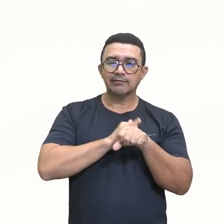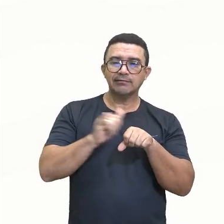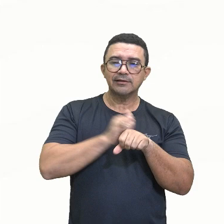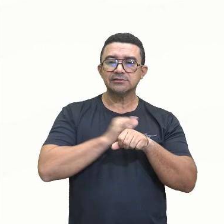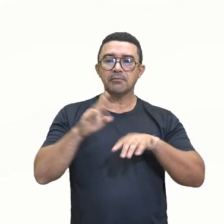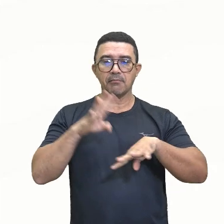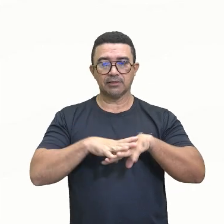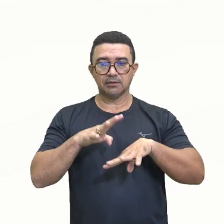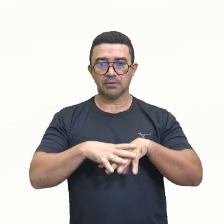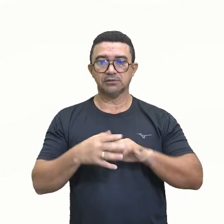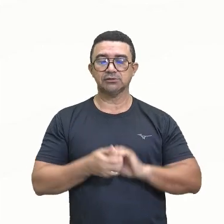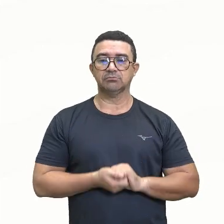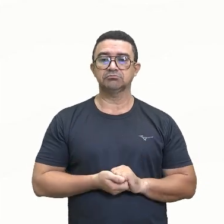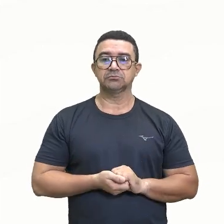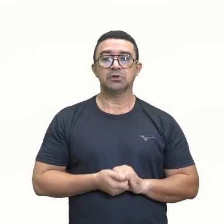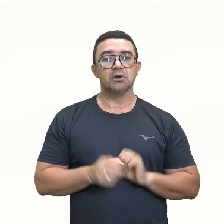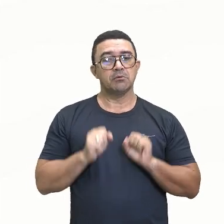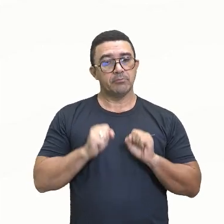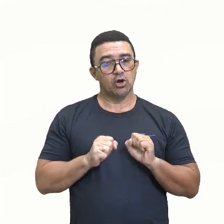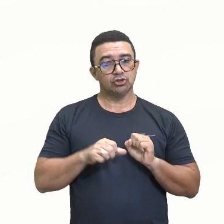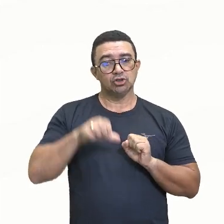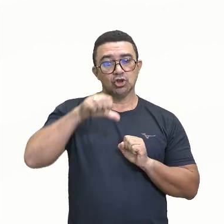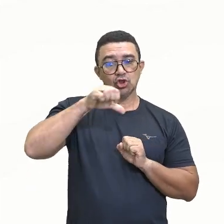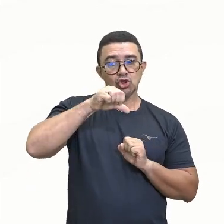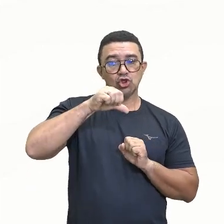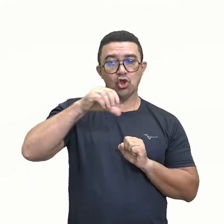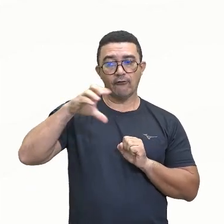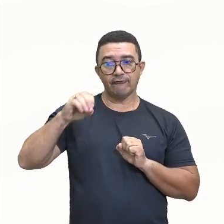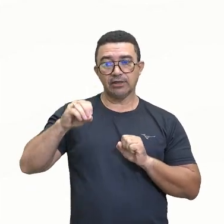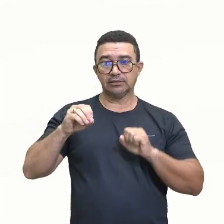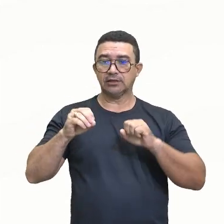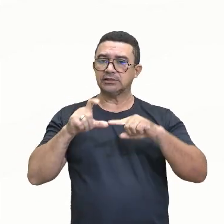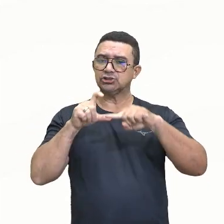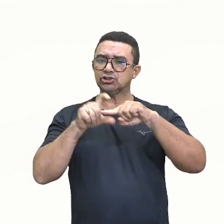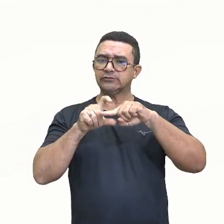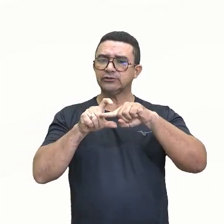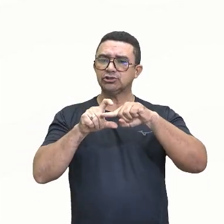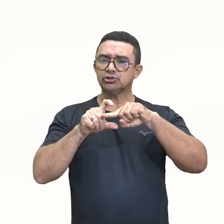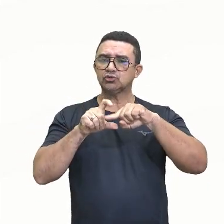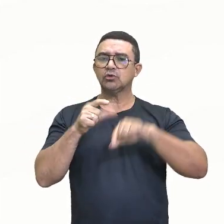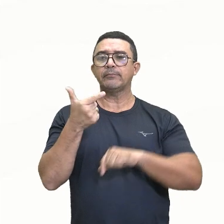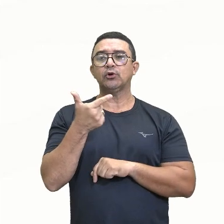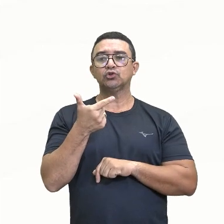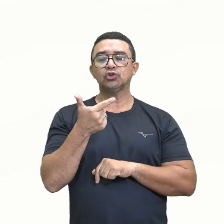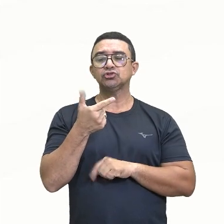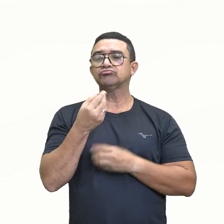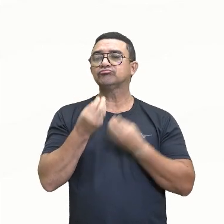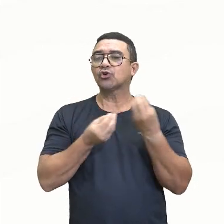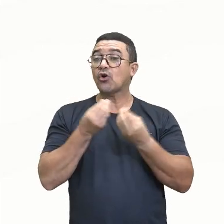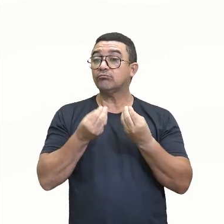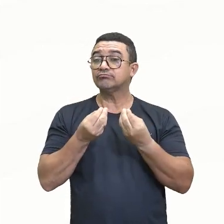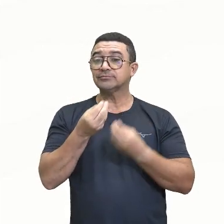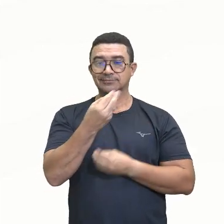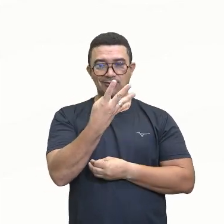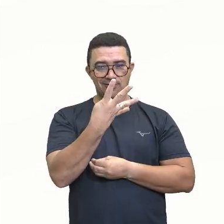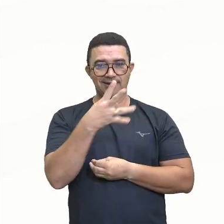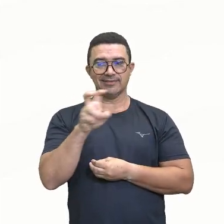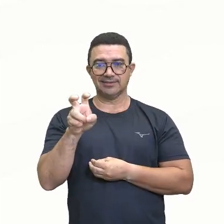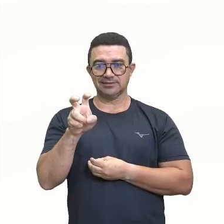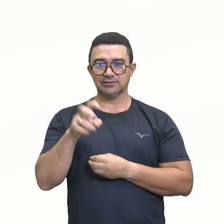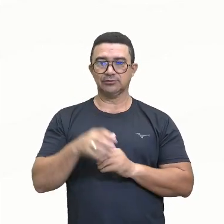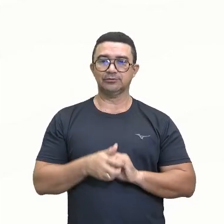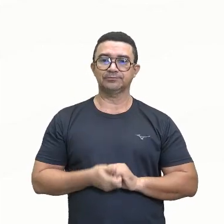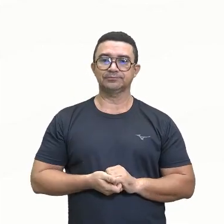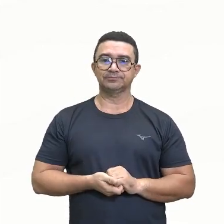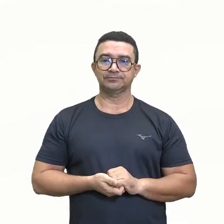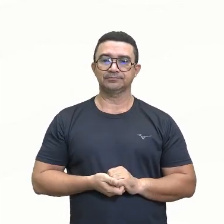Eu posso dividir logo aqui, ó, 90 por 2. 90 dividido por 2 é quanto? 45. E aí você multiplica